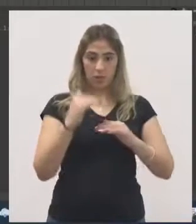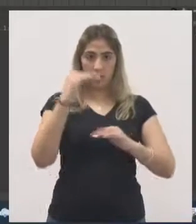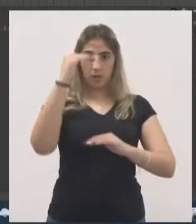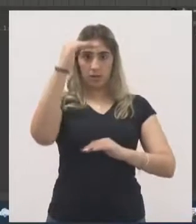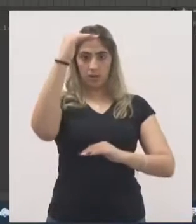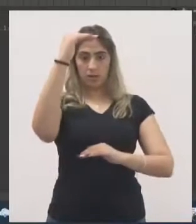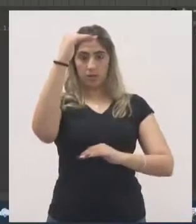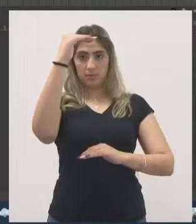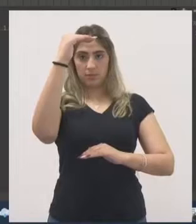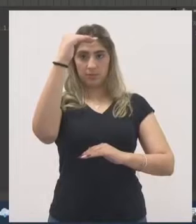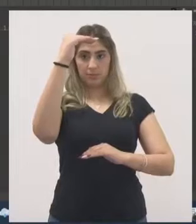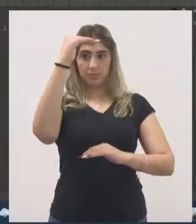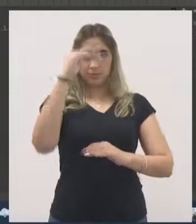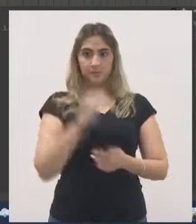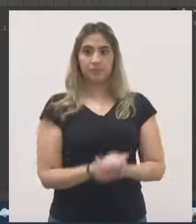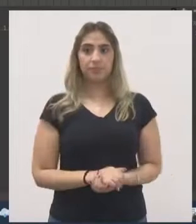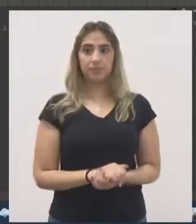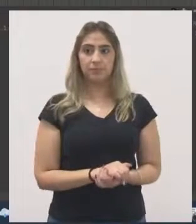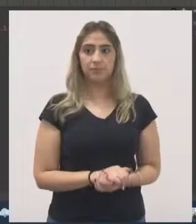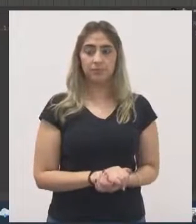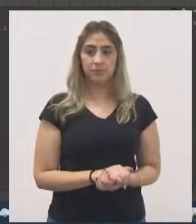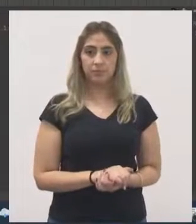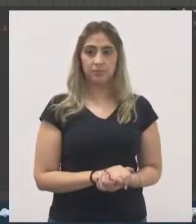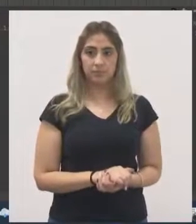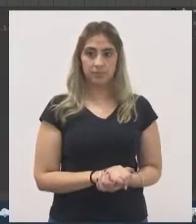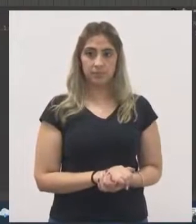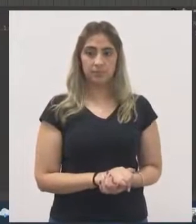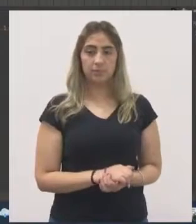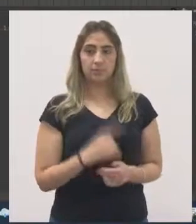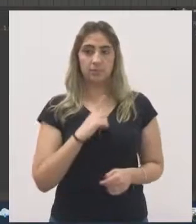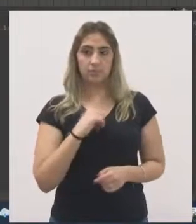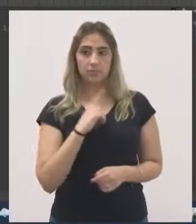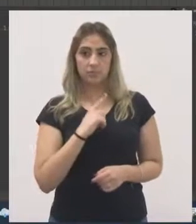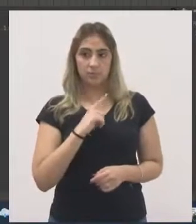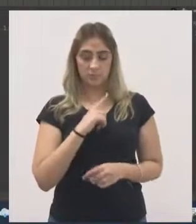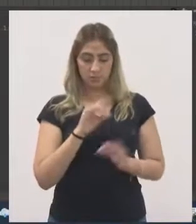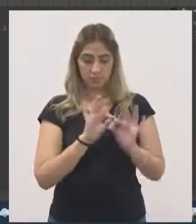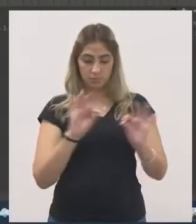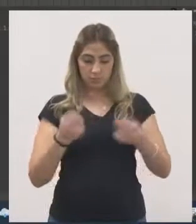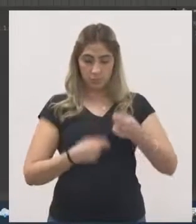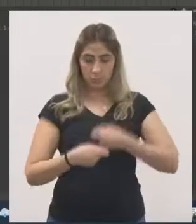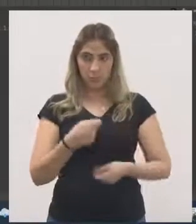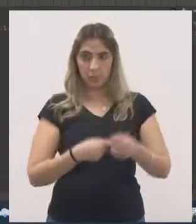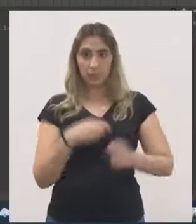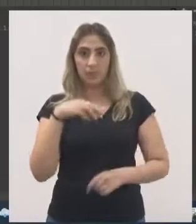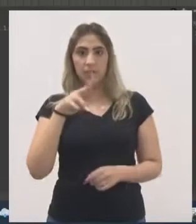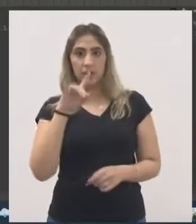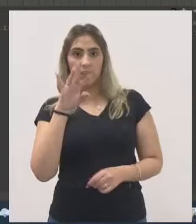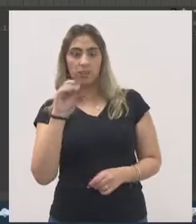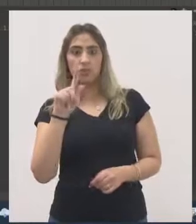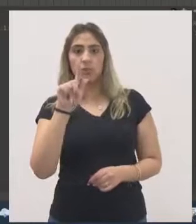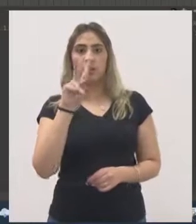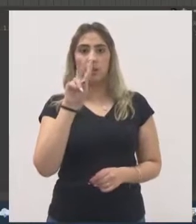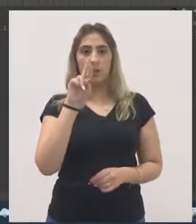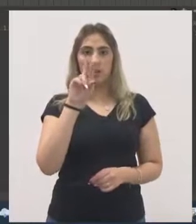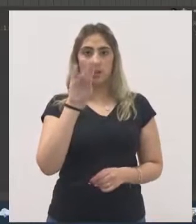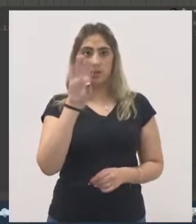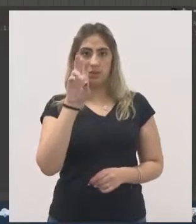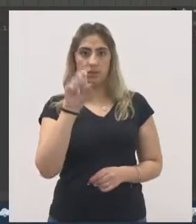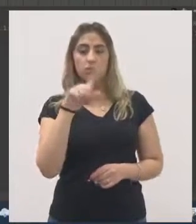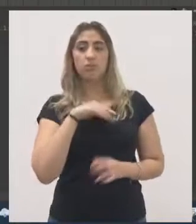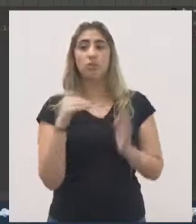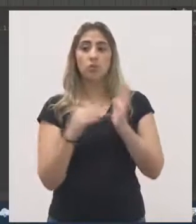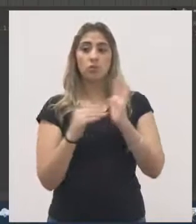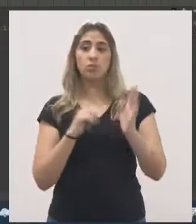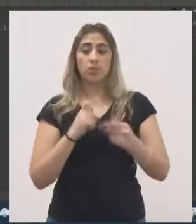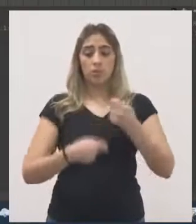vai aumentando o grave. Nesses dois do meio, você tem controle de médio e médio grave, certo? E no último, você tem